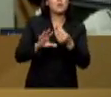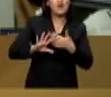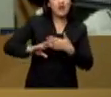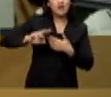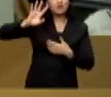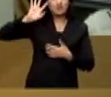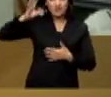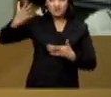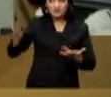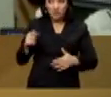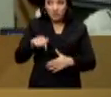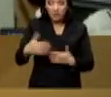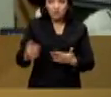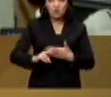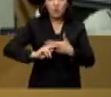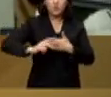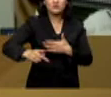né,